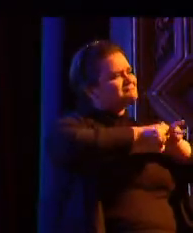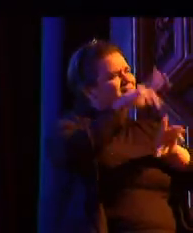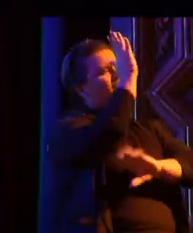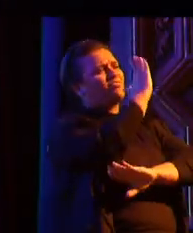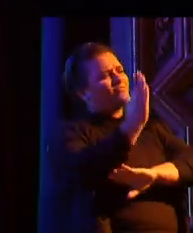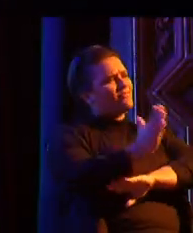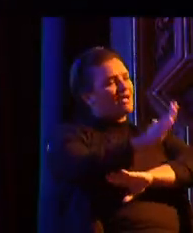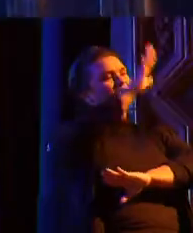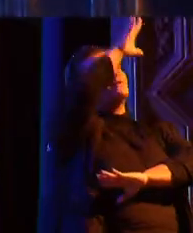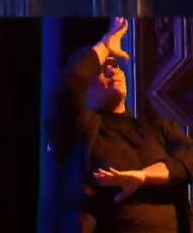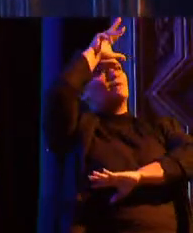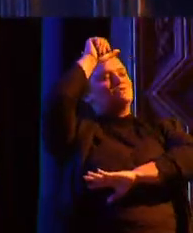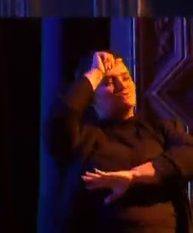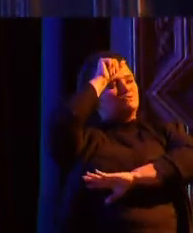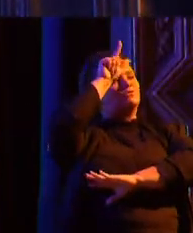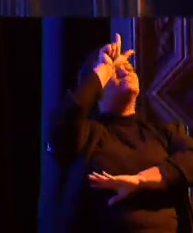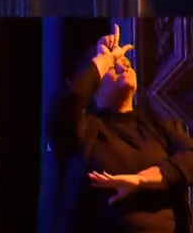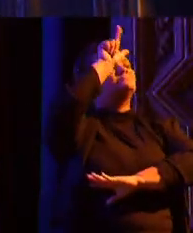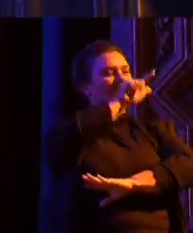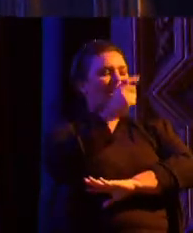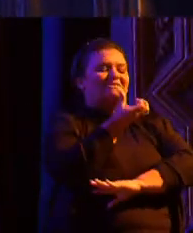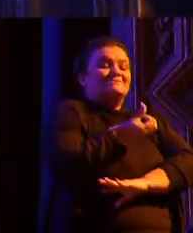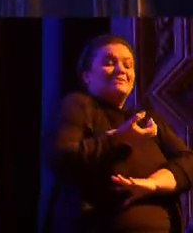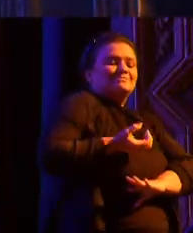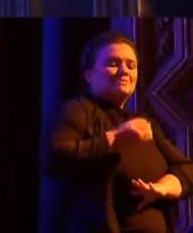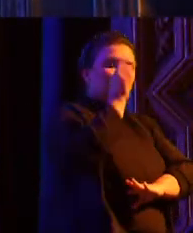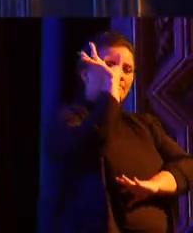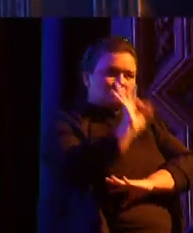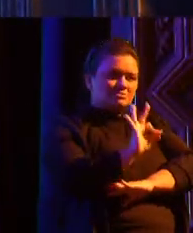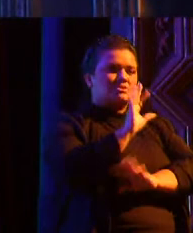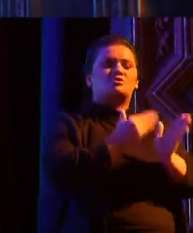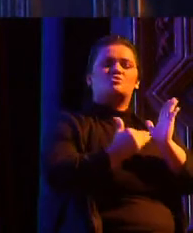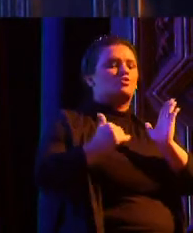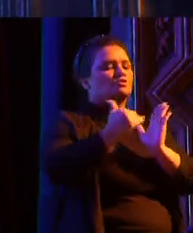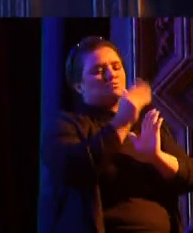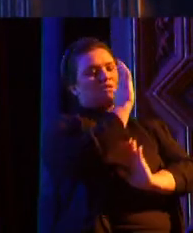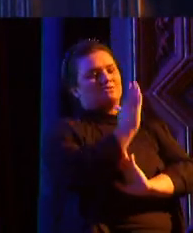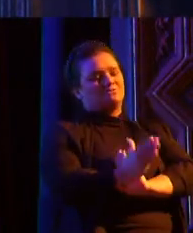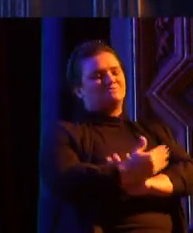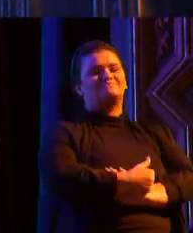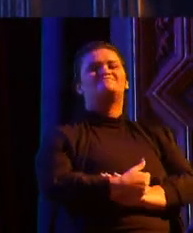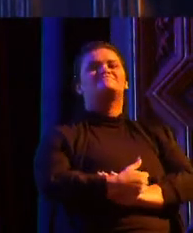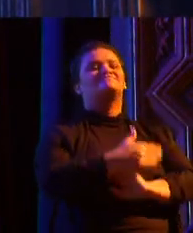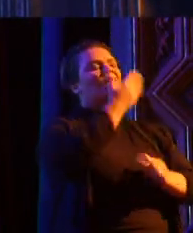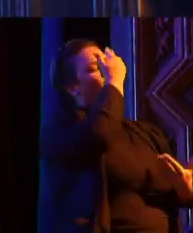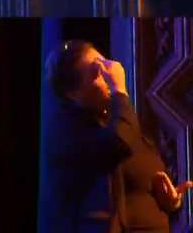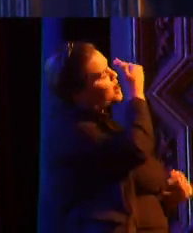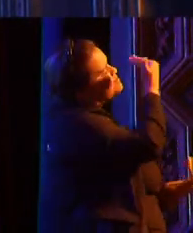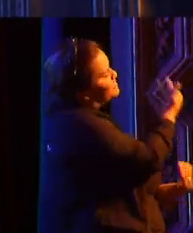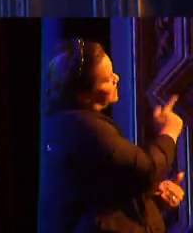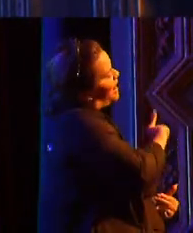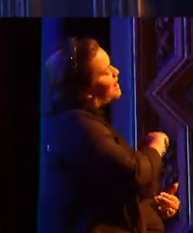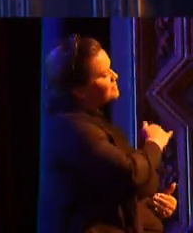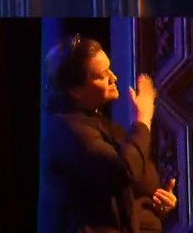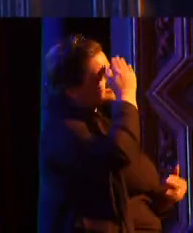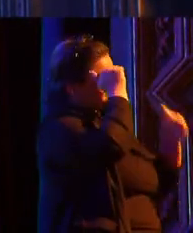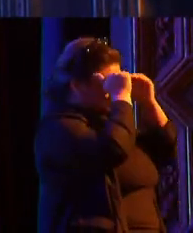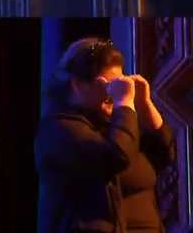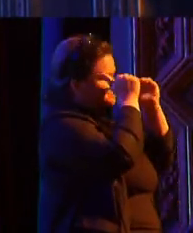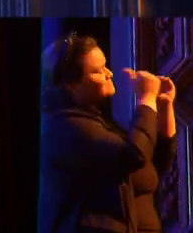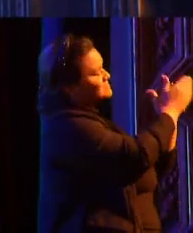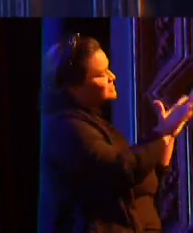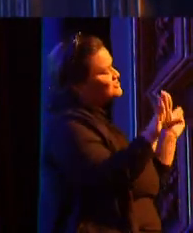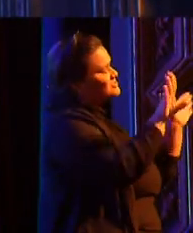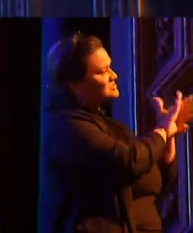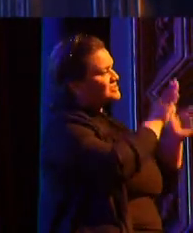a Amazônia, que é 60% do nosso Brasil. Obrigado, Gigi. Uma honra dividir essa chegança